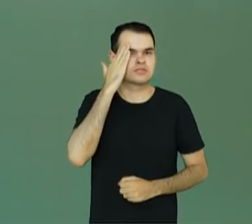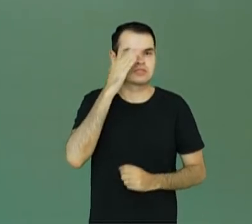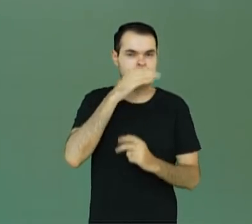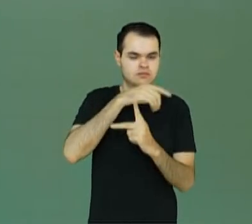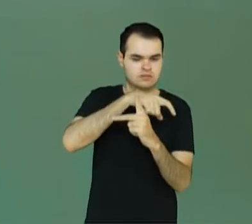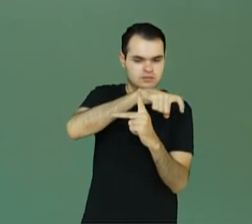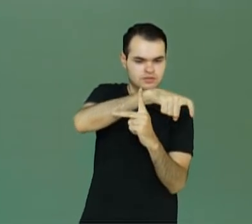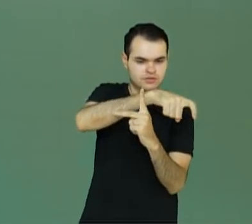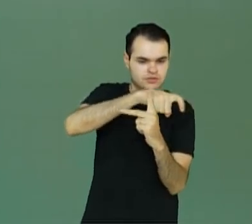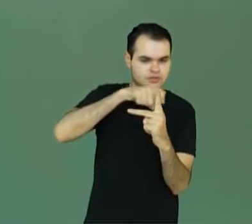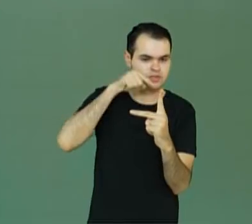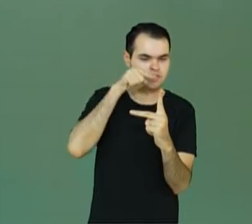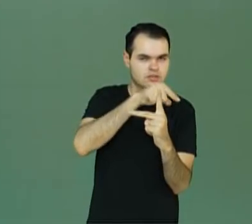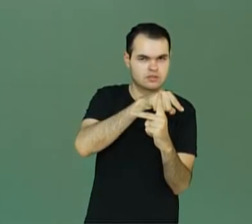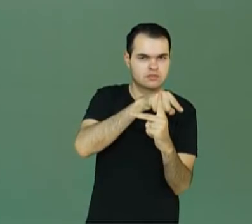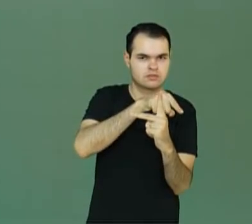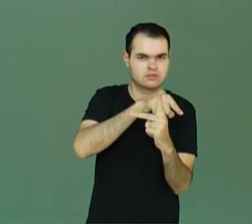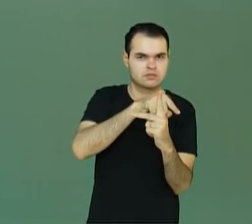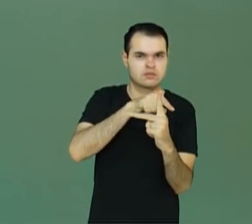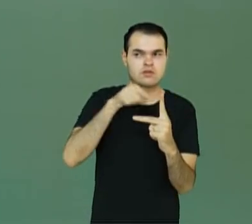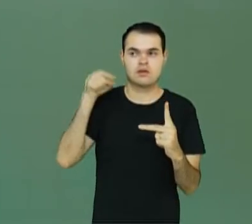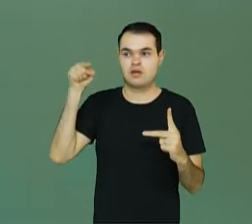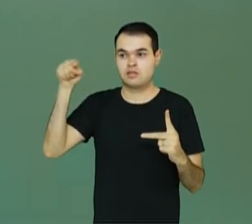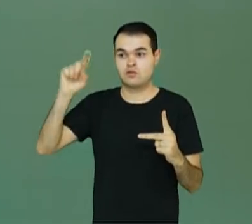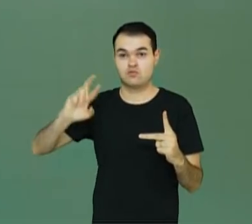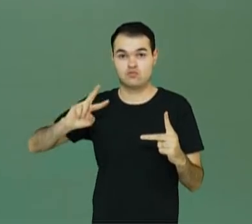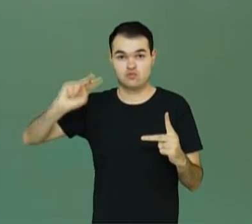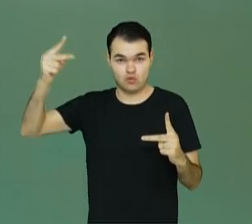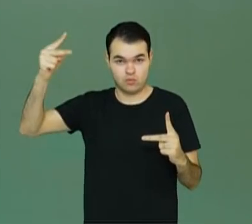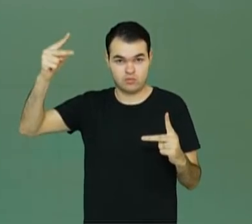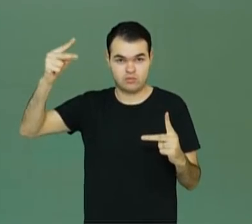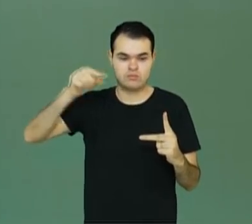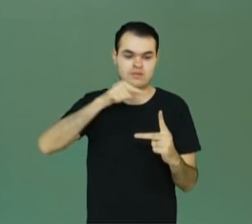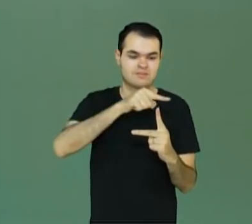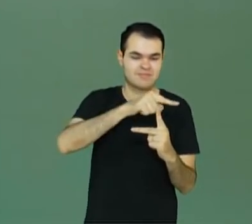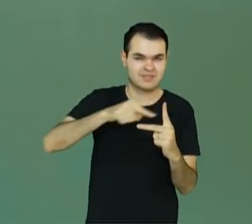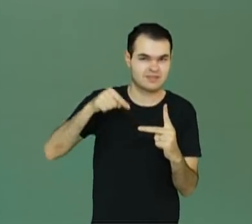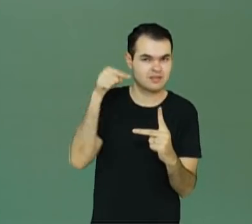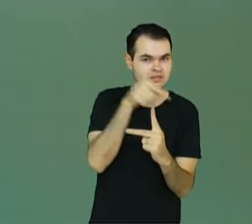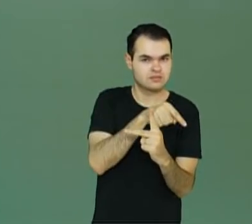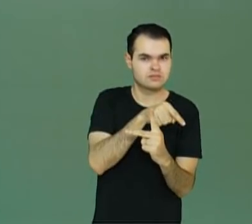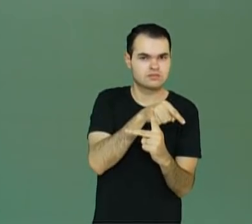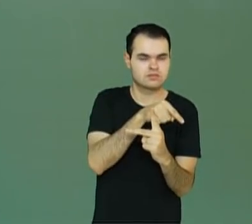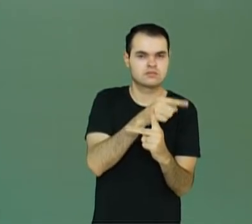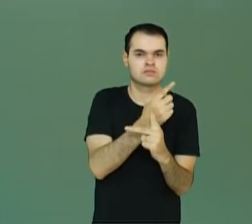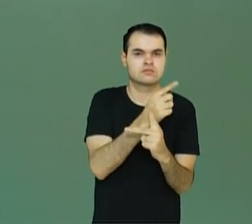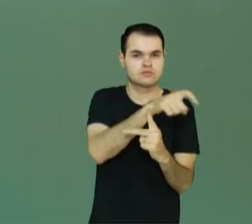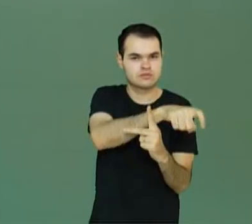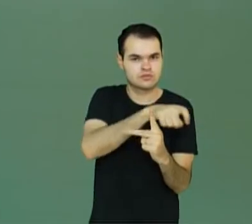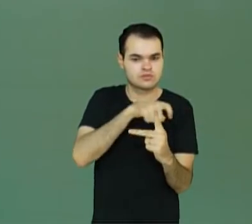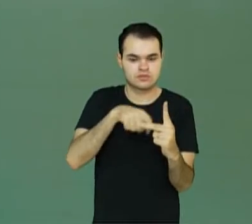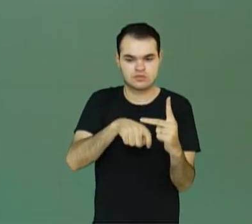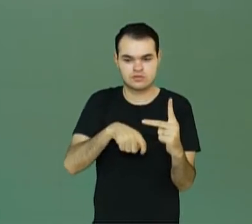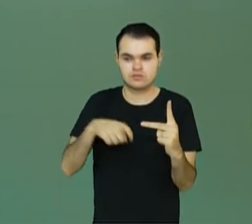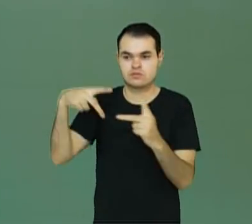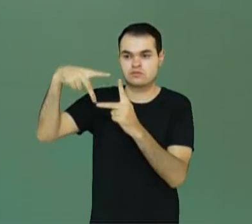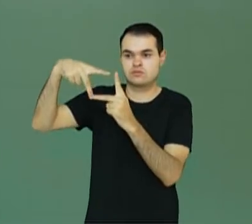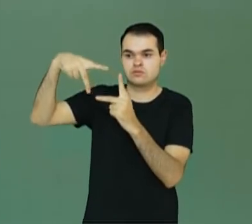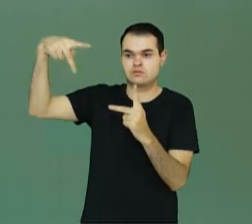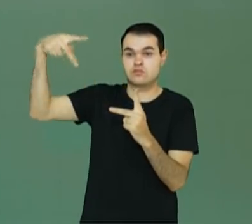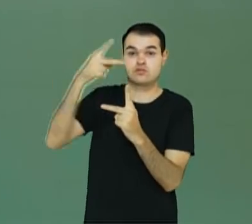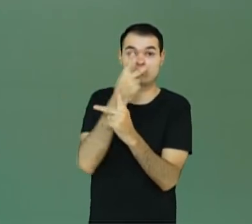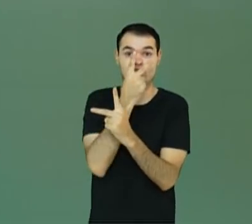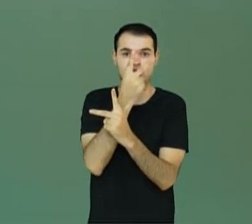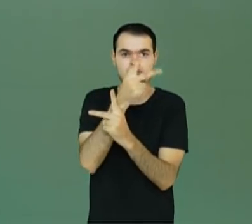x aqui, como aqui vai ser o dobro, já que esse aqui é metade, né? Eu vou chamar do quê?